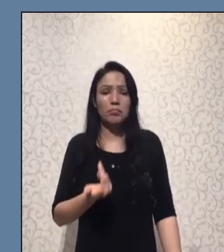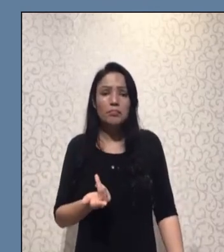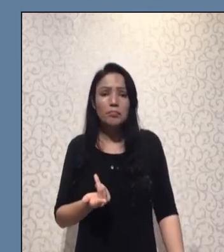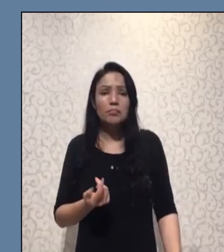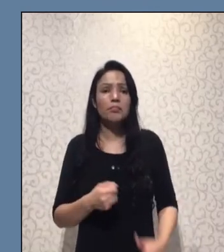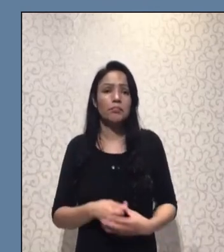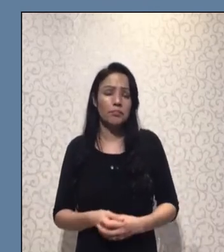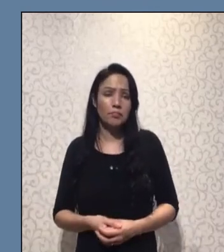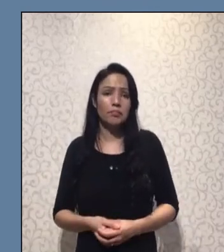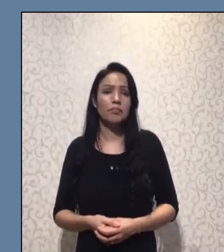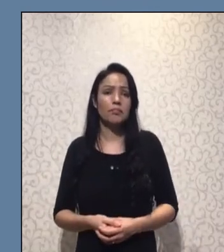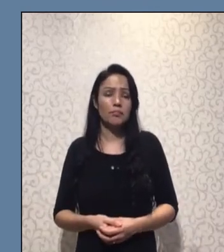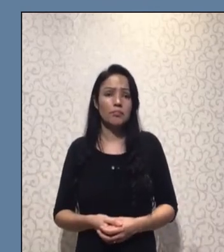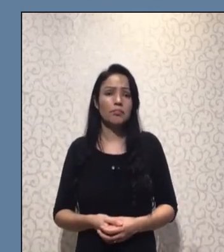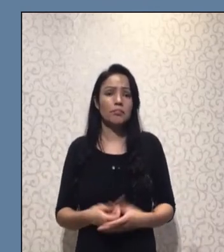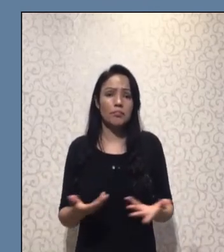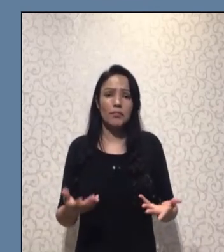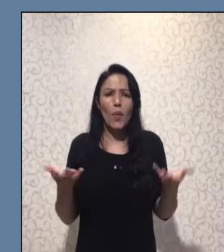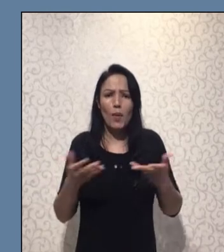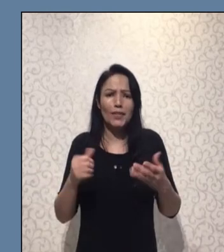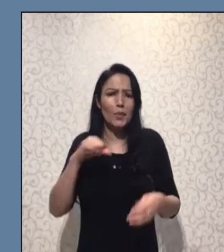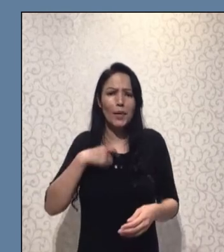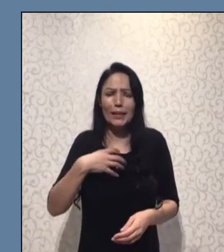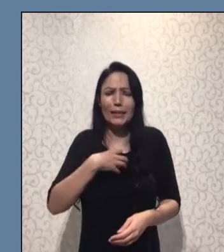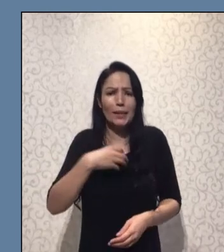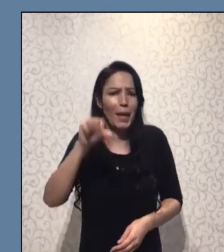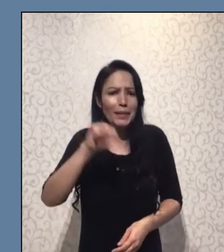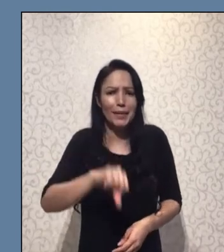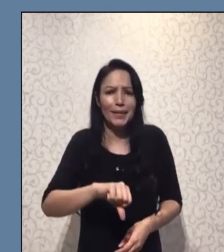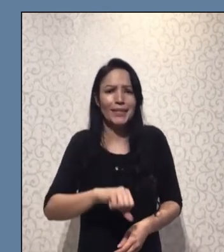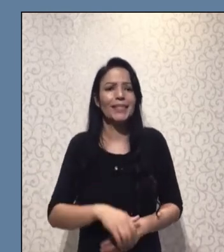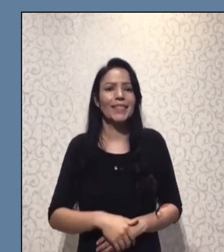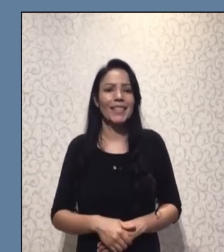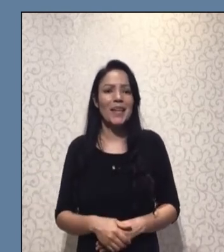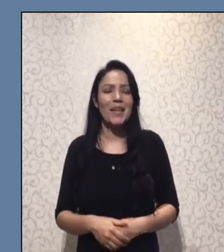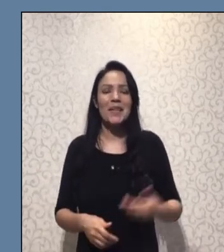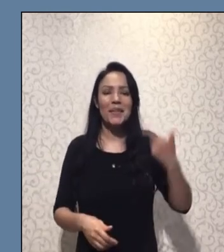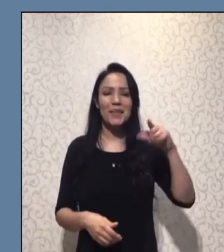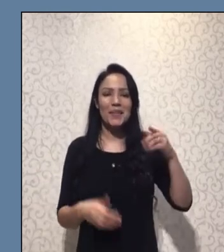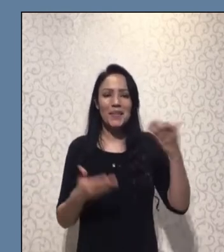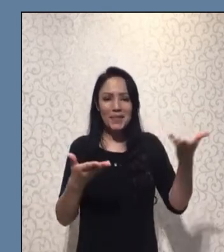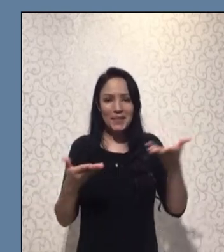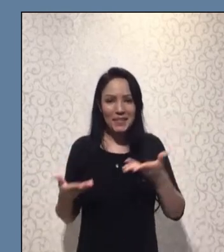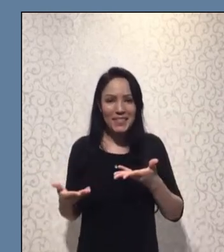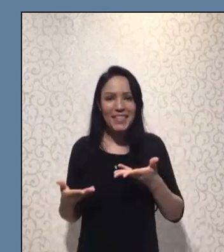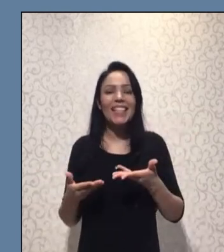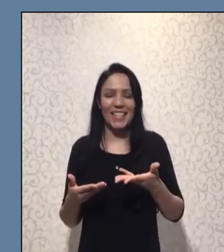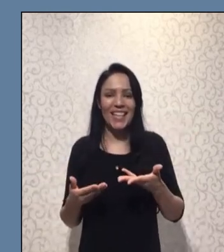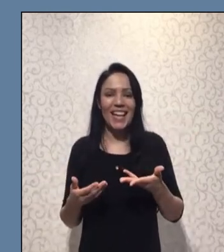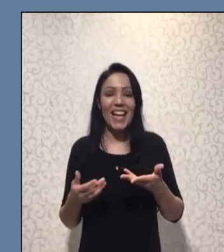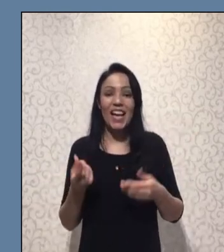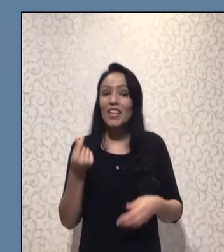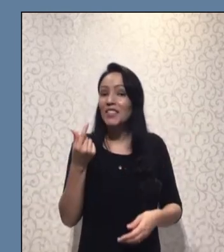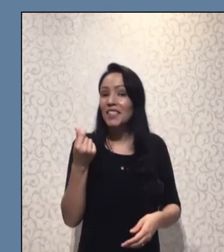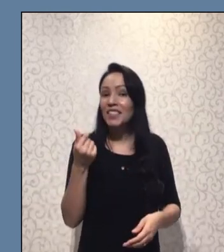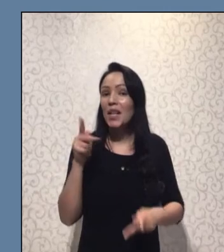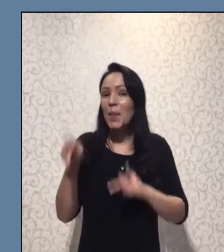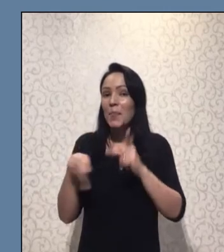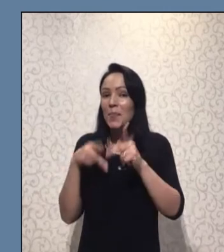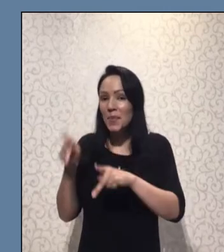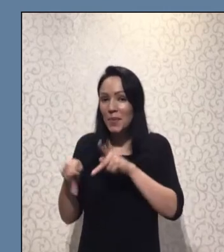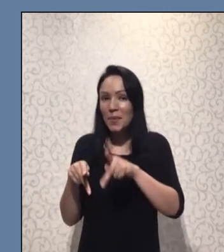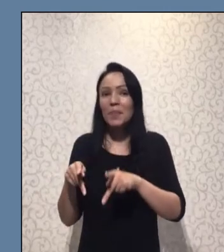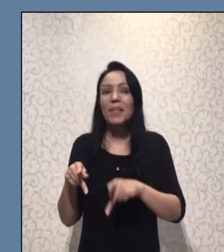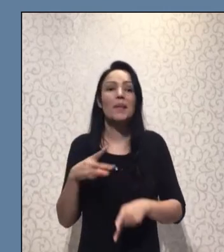muito negativo hoje, mas é a sensação. A próxima mesa que a gente vai te convidar, Tadeu, é para falar de financiamento público e financiamento privado. Acho